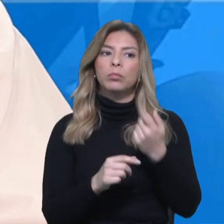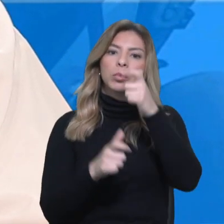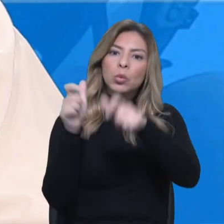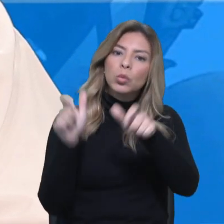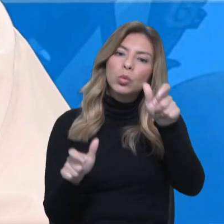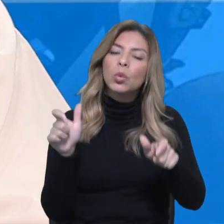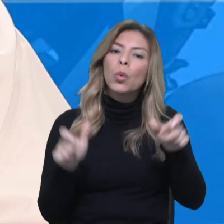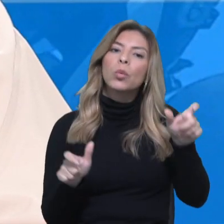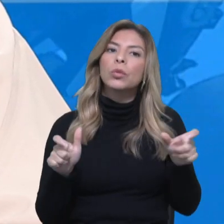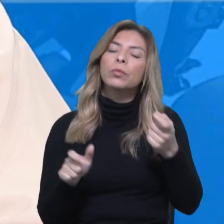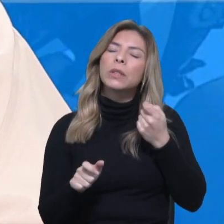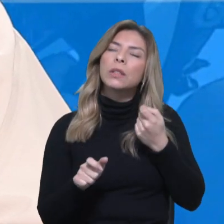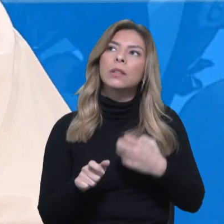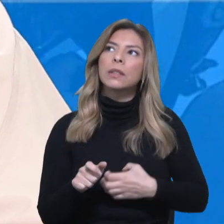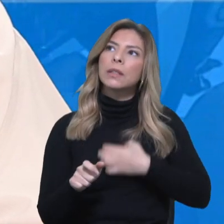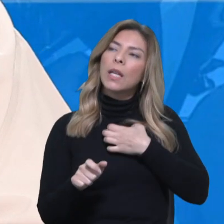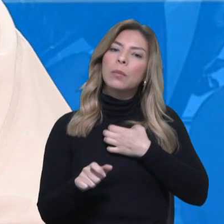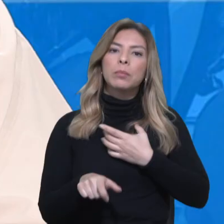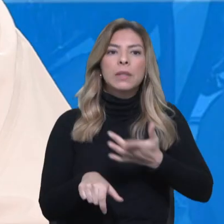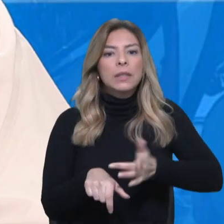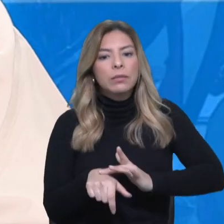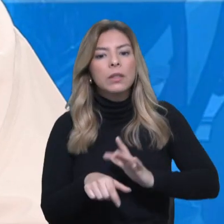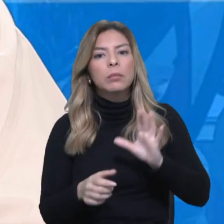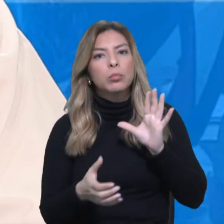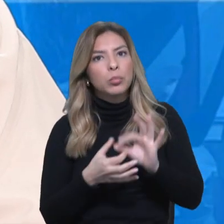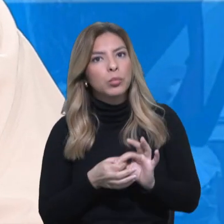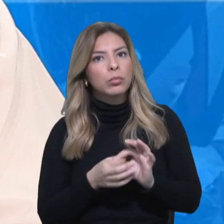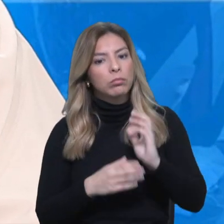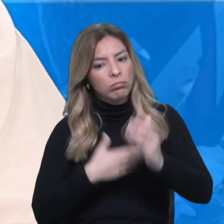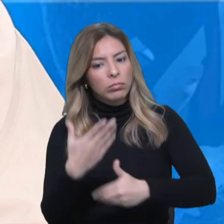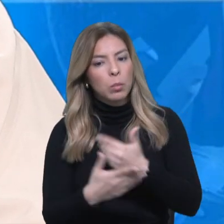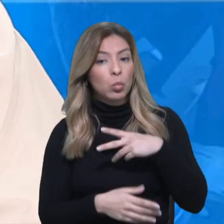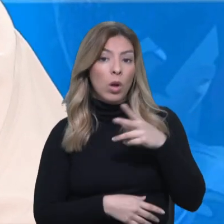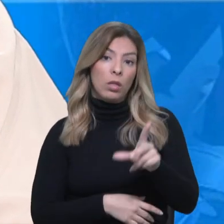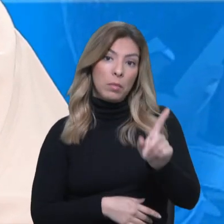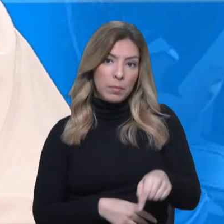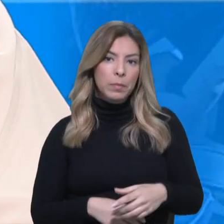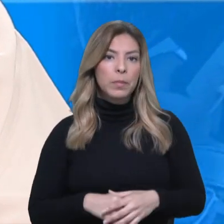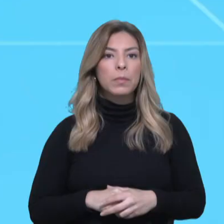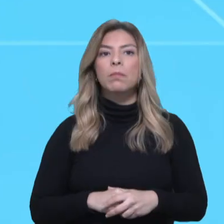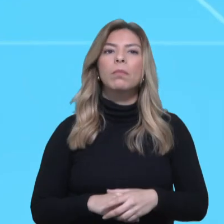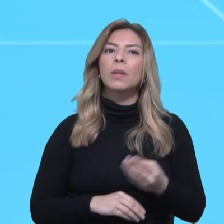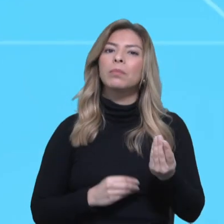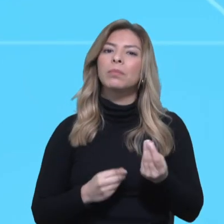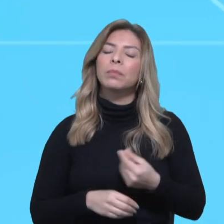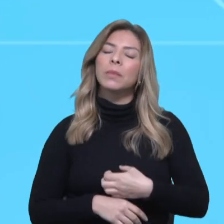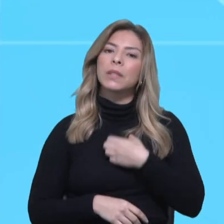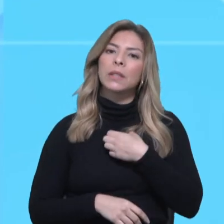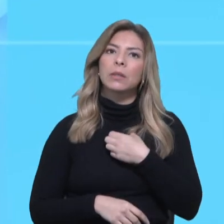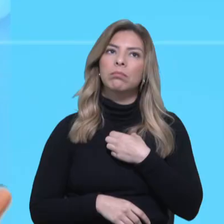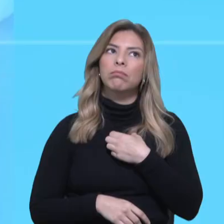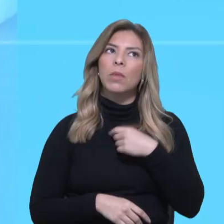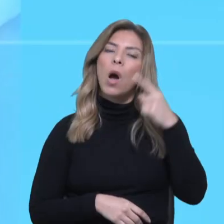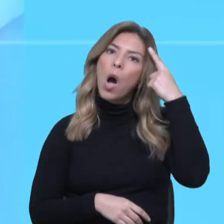que precisam da vida consagrada no tempo de hoje e em Portugal hoje. Isso creio que exige desde logo que essa consciência